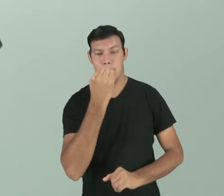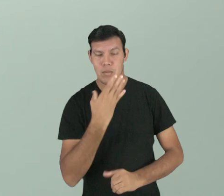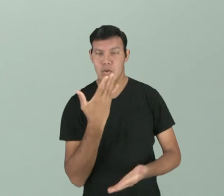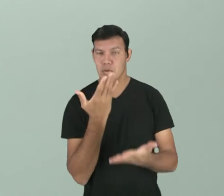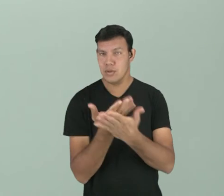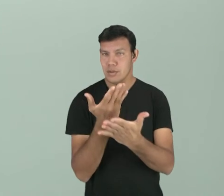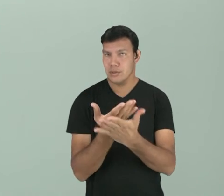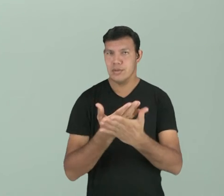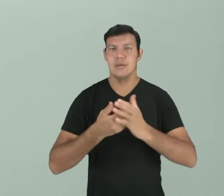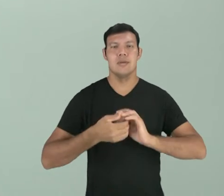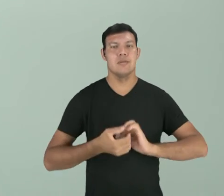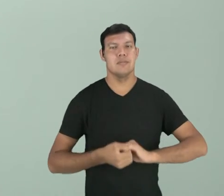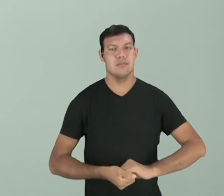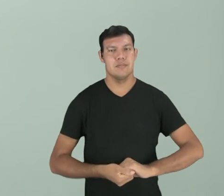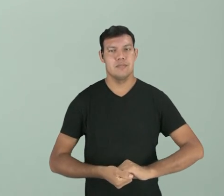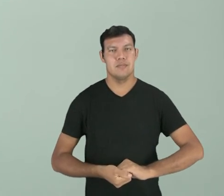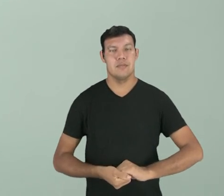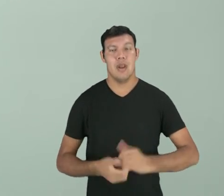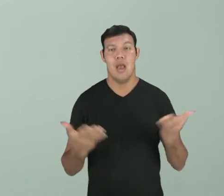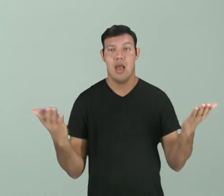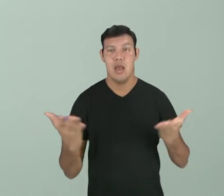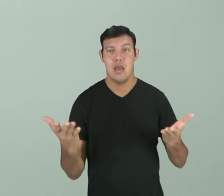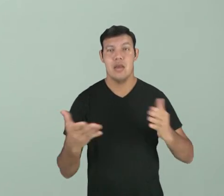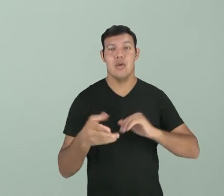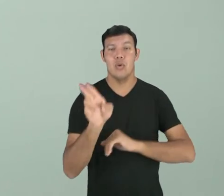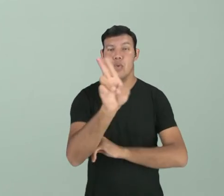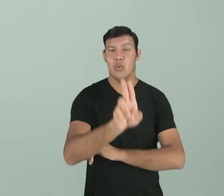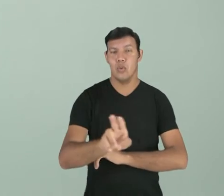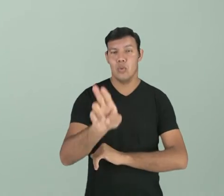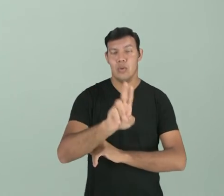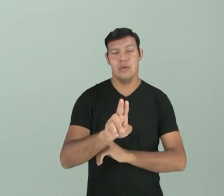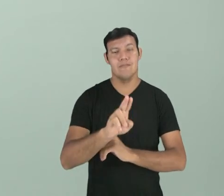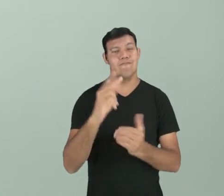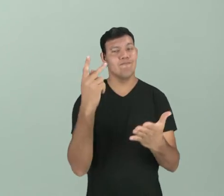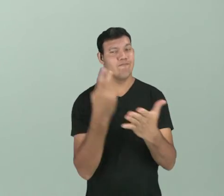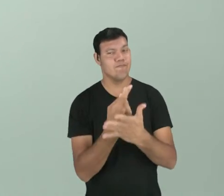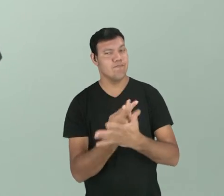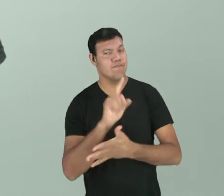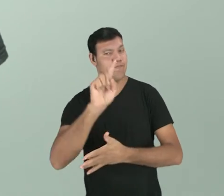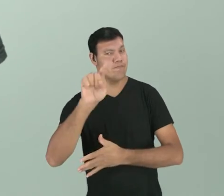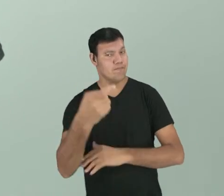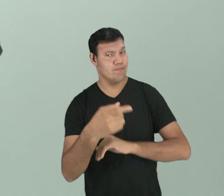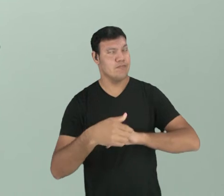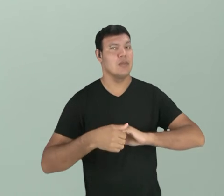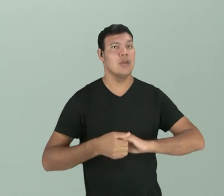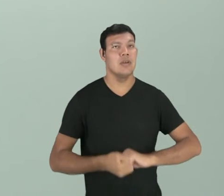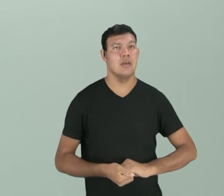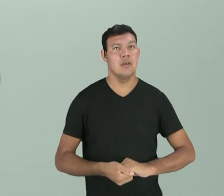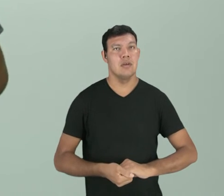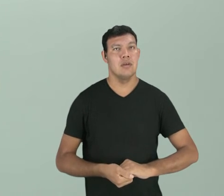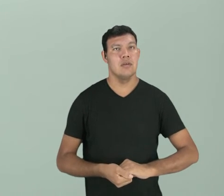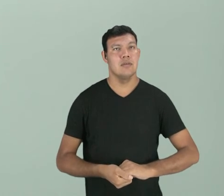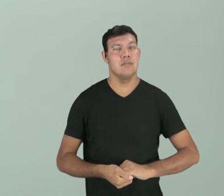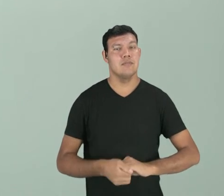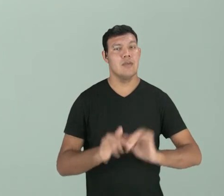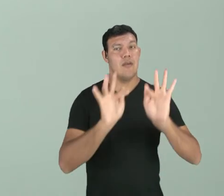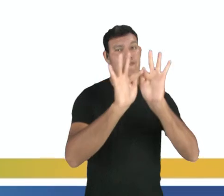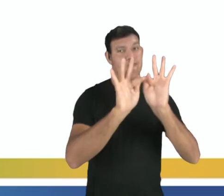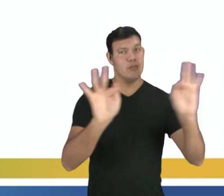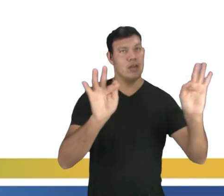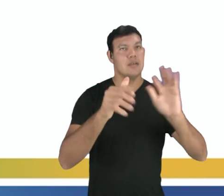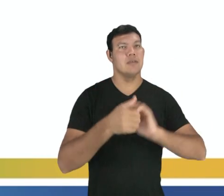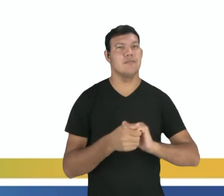tá bom? Então vamos ver aqui quanto ao uso inadequado da vírgula. Vamos ver aqui as orações,